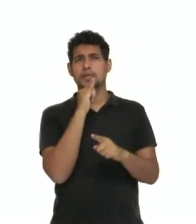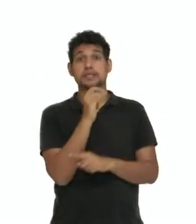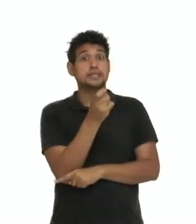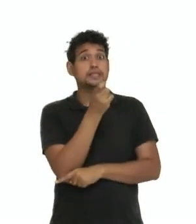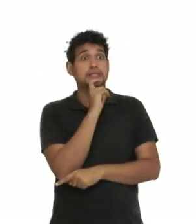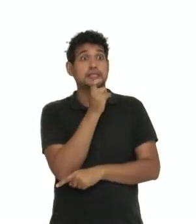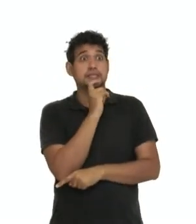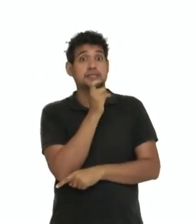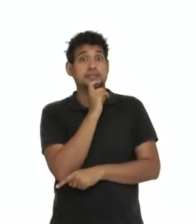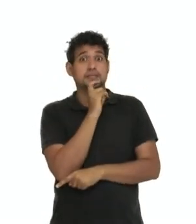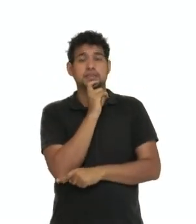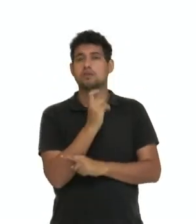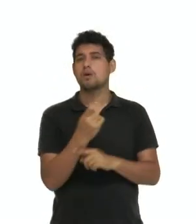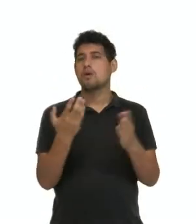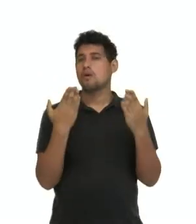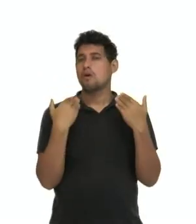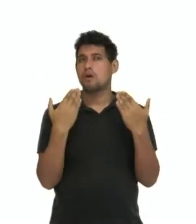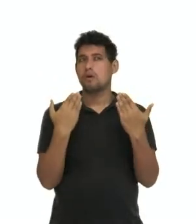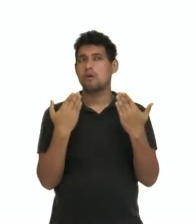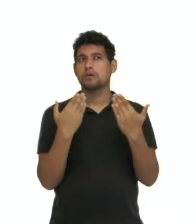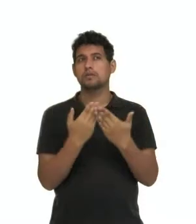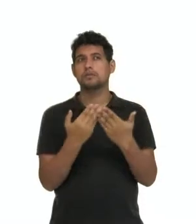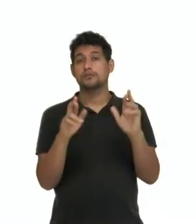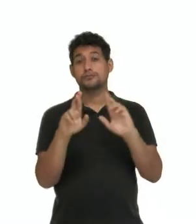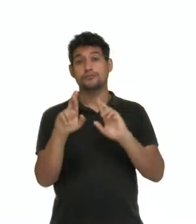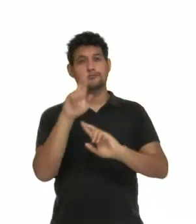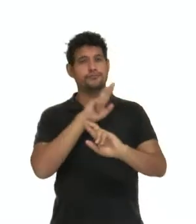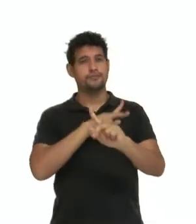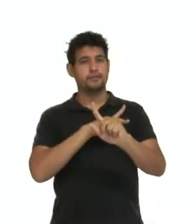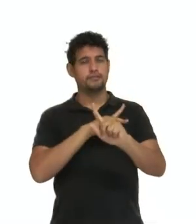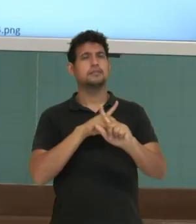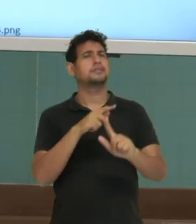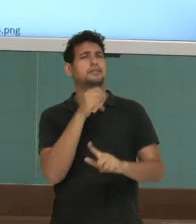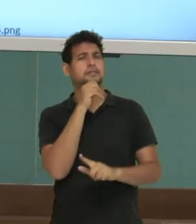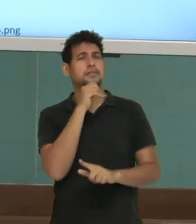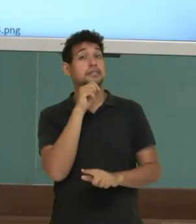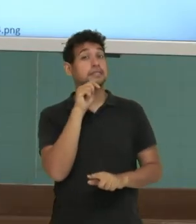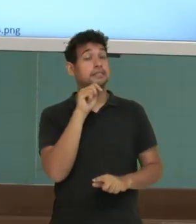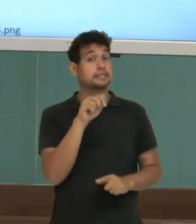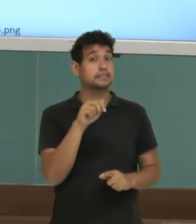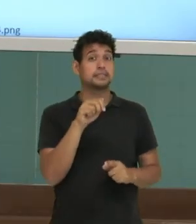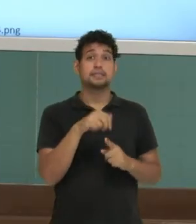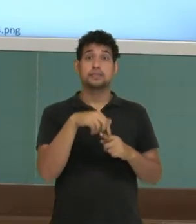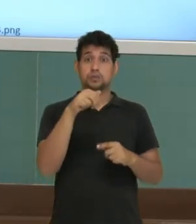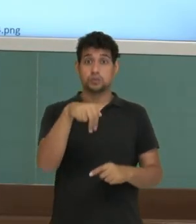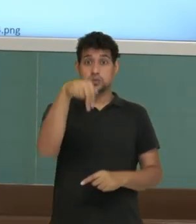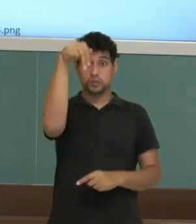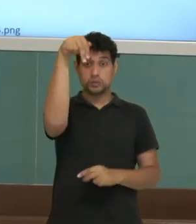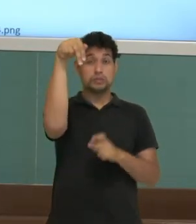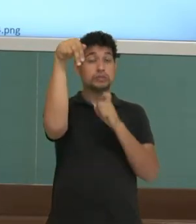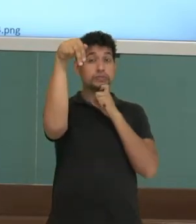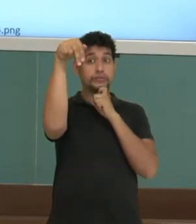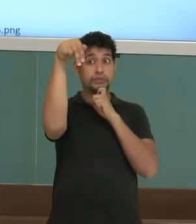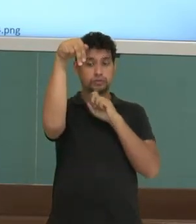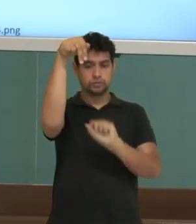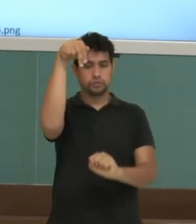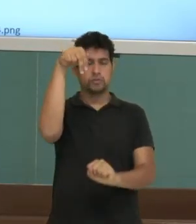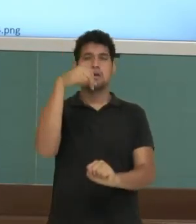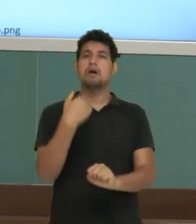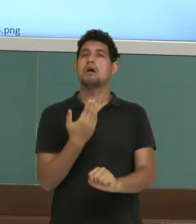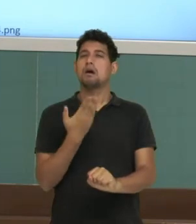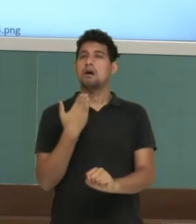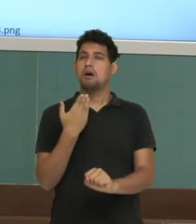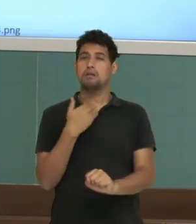inverno e no verão, estações opostas. Se num hemisfério é inverno, no outro hemisfério verão